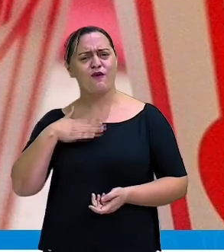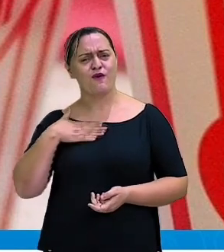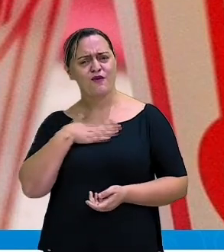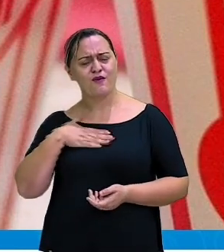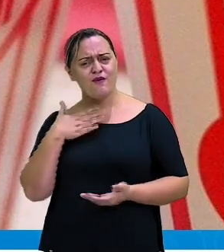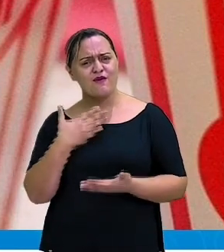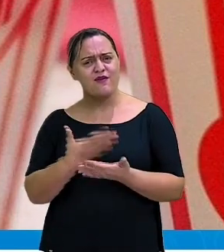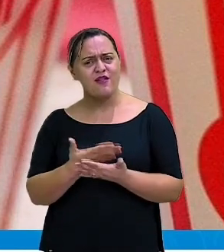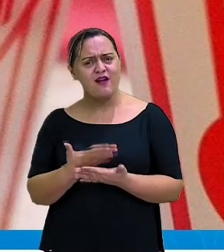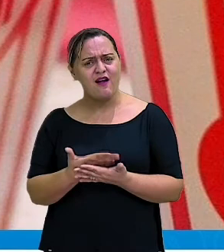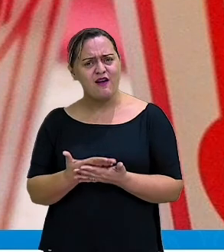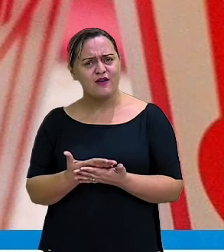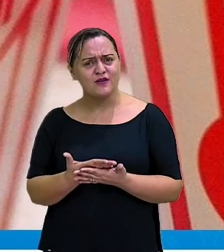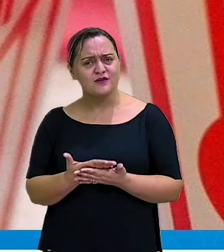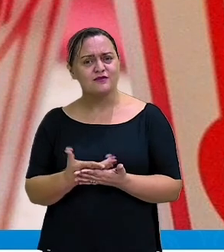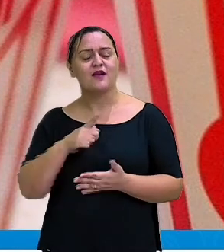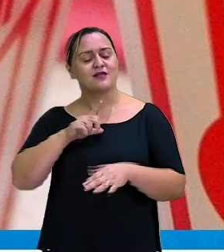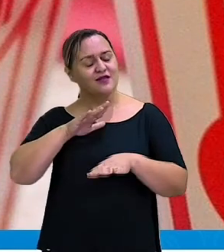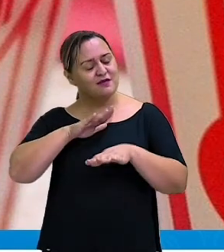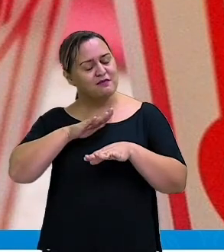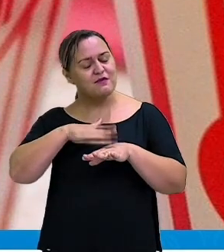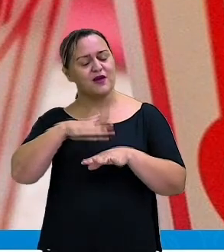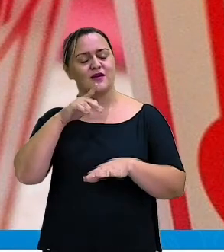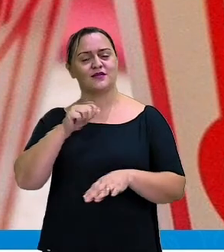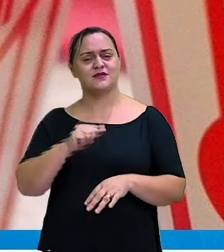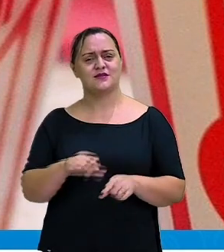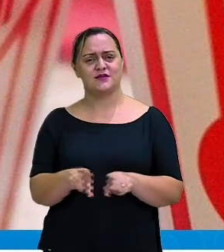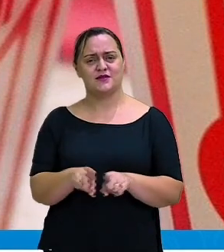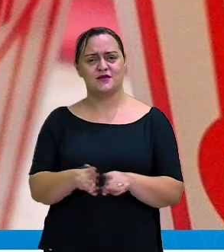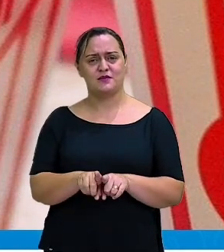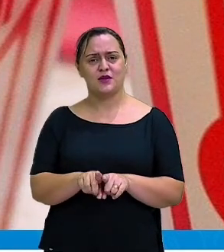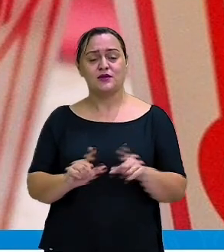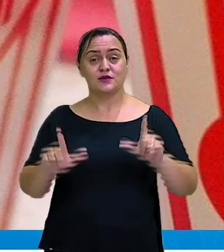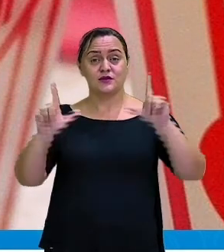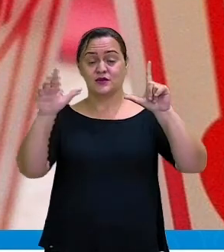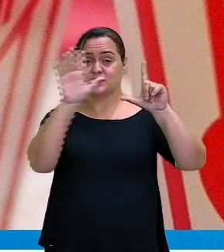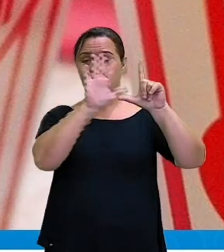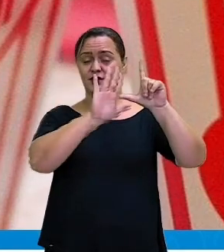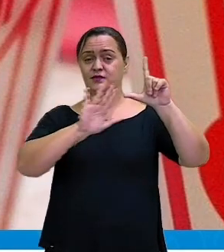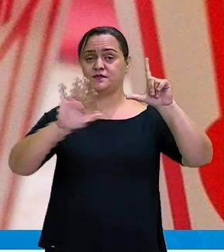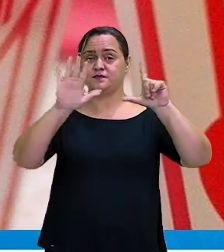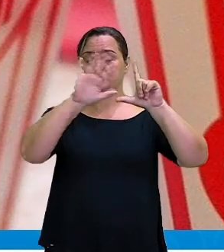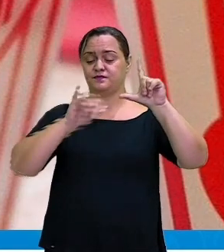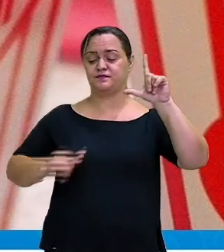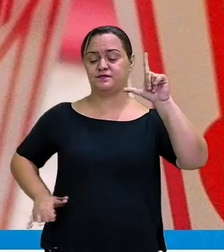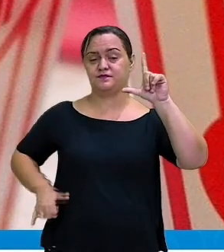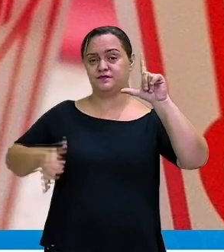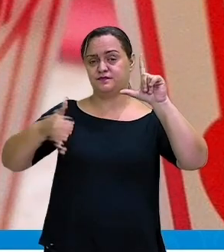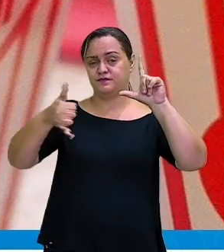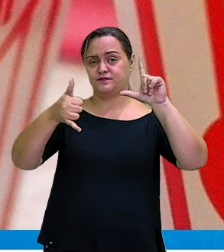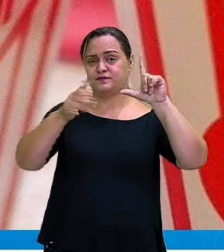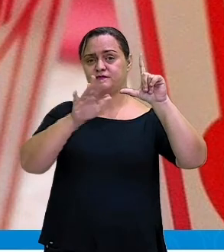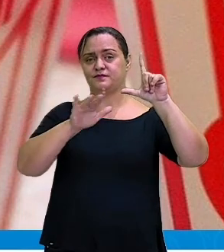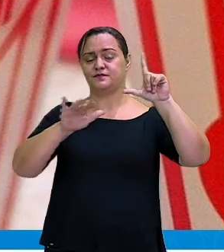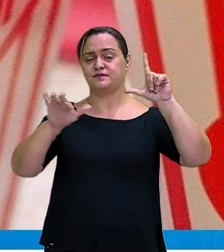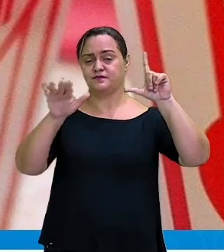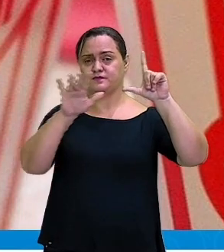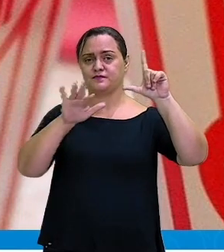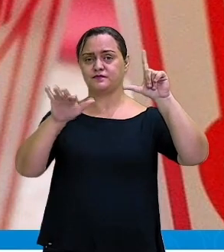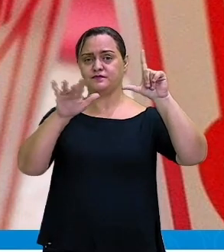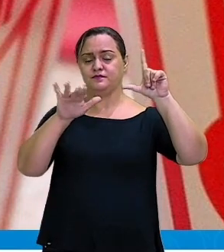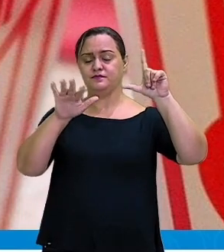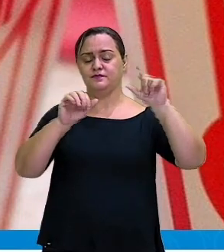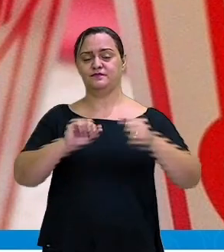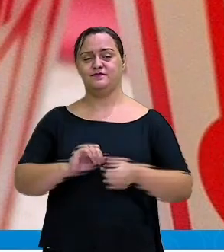nossa plataforma. E para acessar as nossas atividades na plataforma SMED GV, aponte a câmera do seu celular, essa imagem do